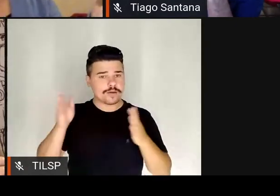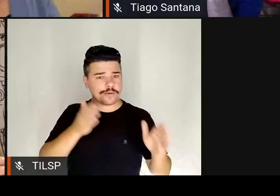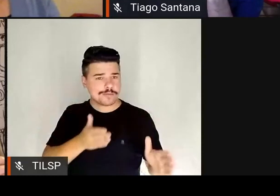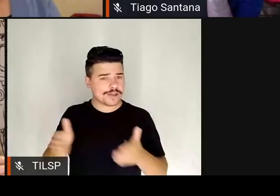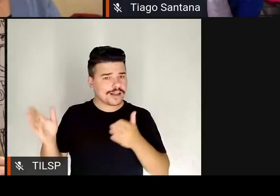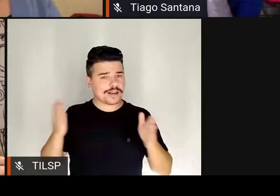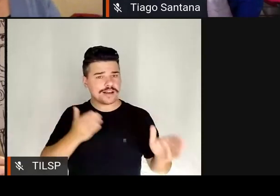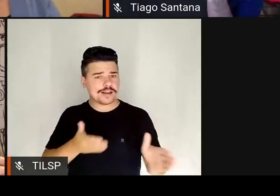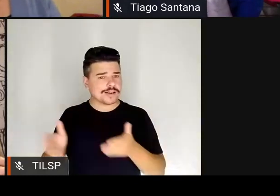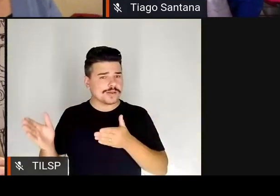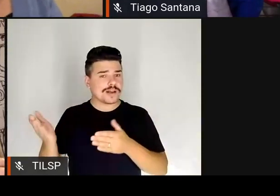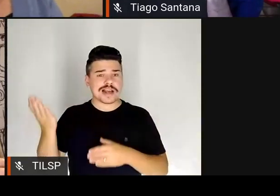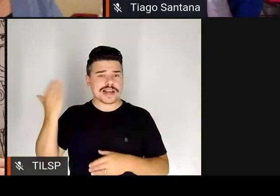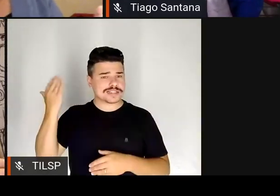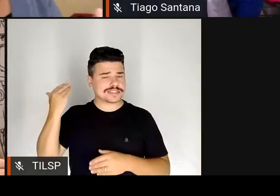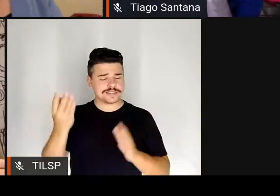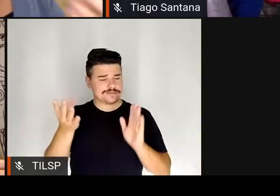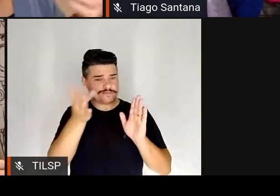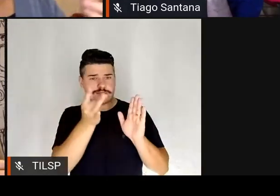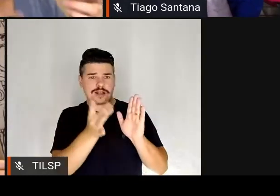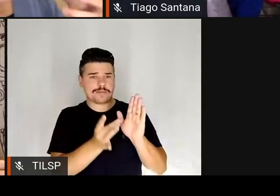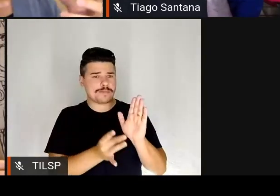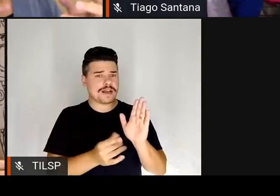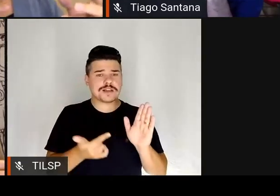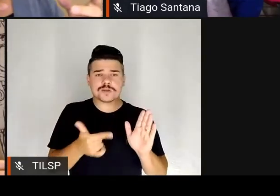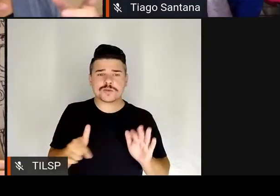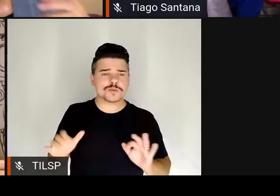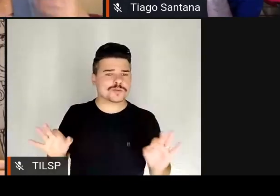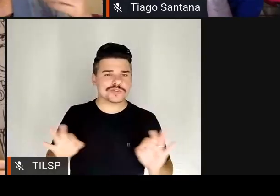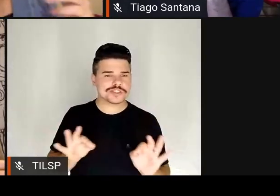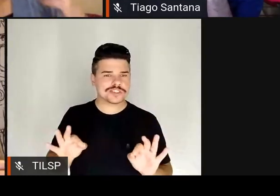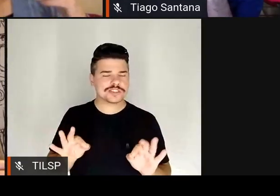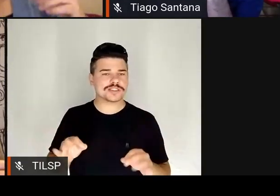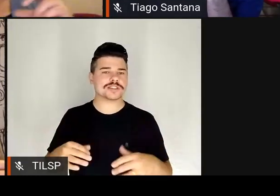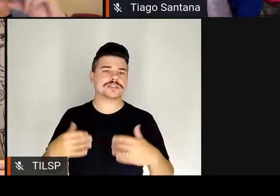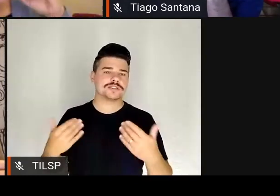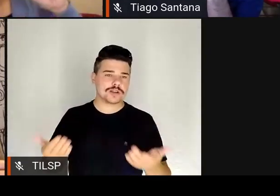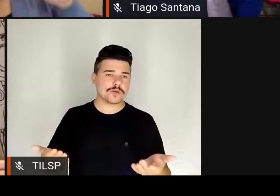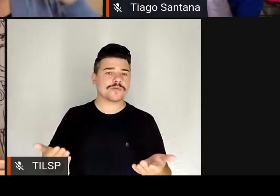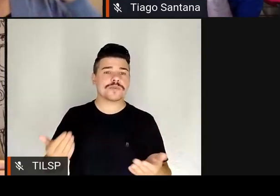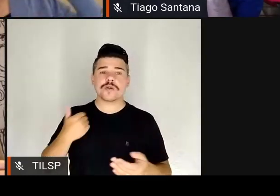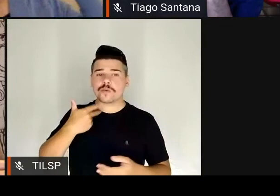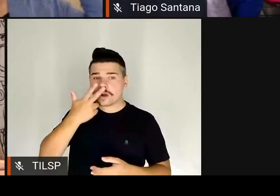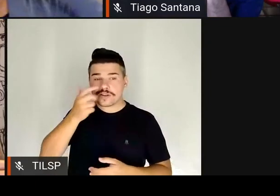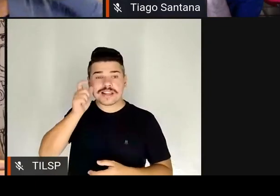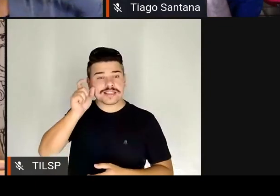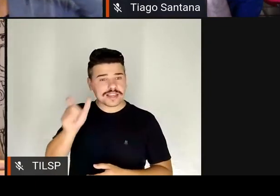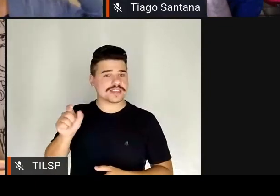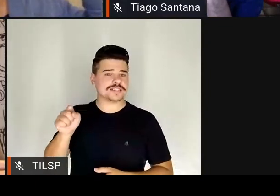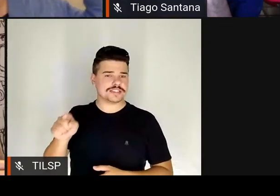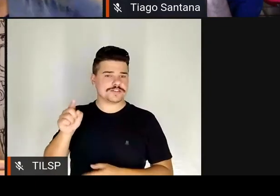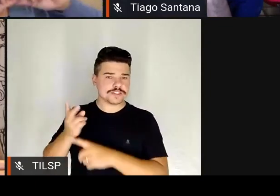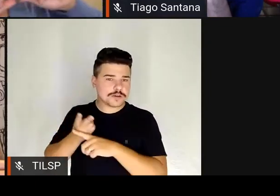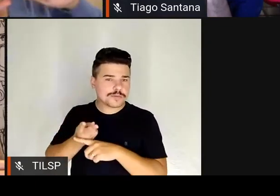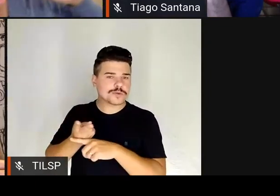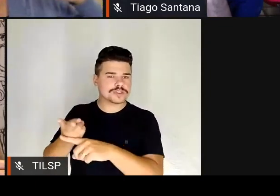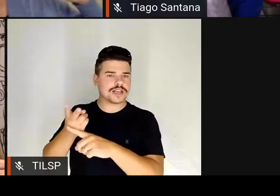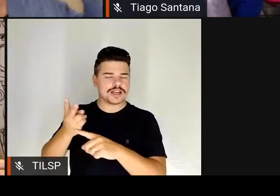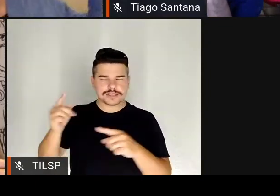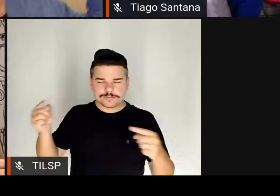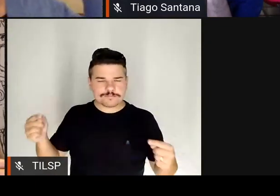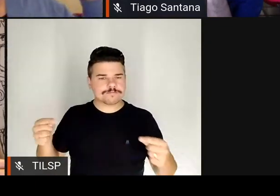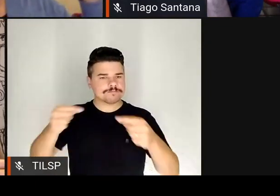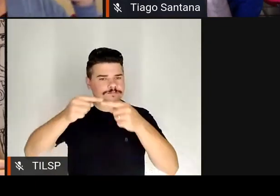não tinha registro ainda do operário. Então, é, eu acho interessante você buscar esses fios que às vezes